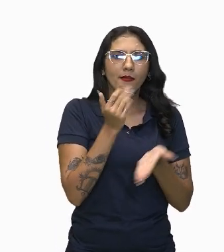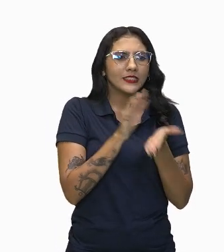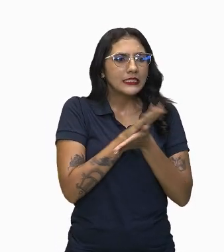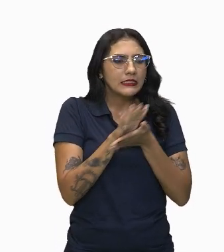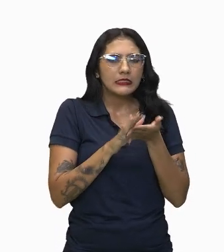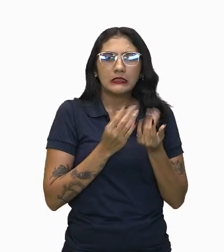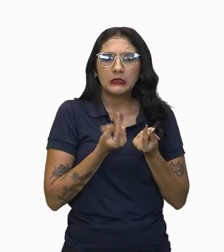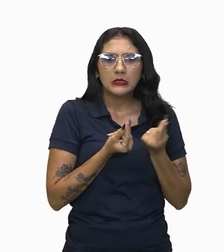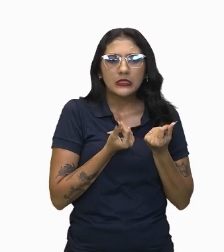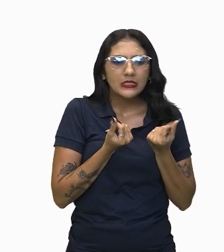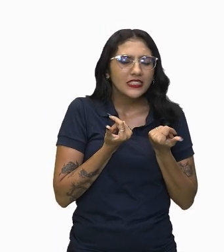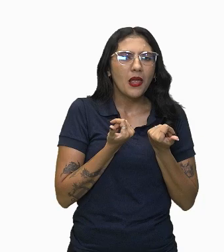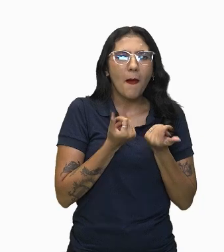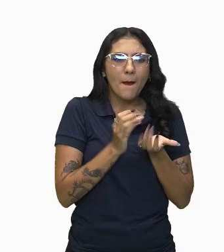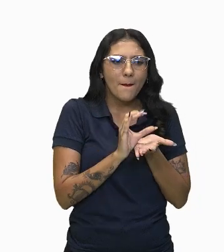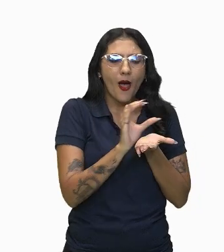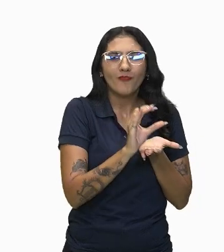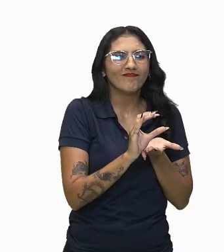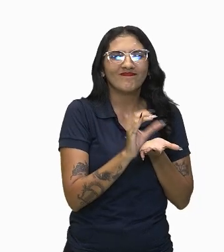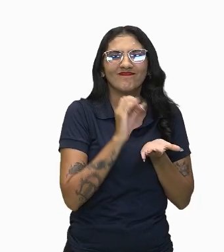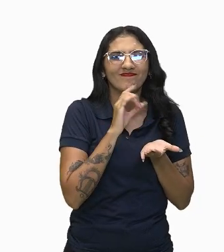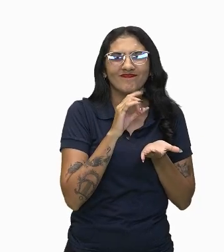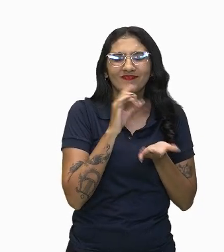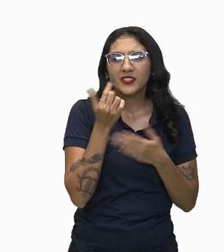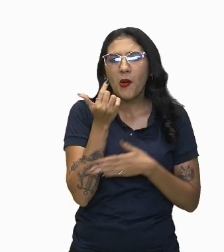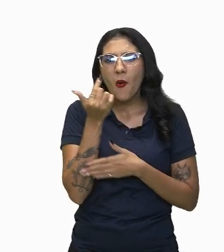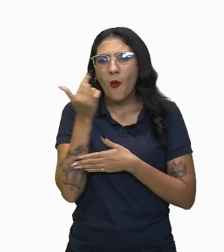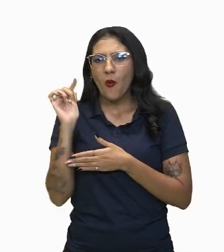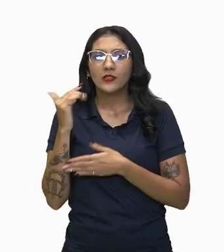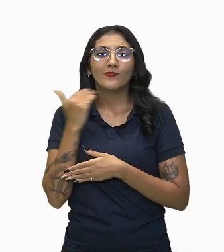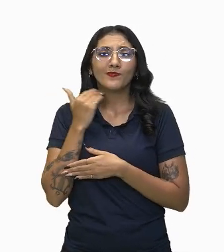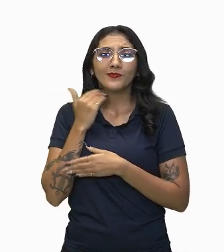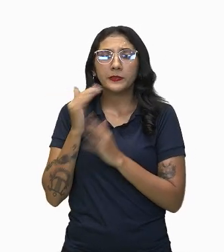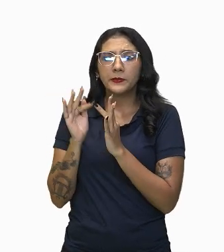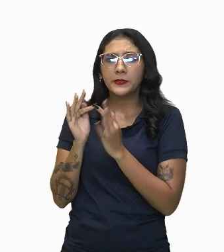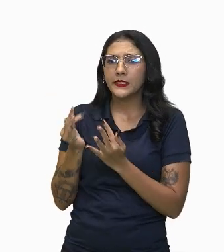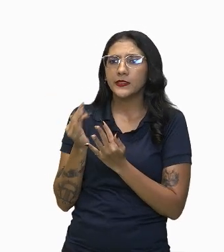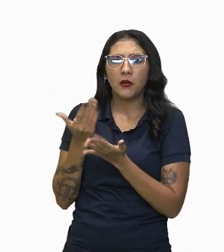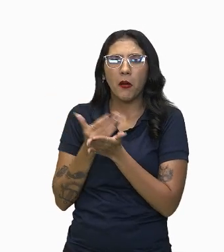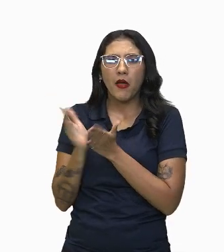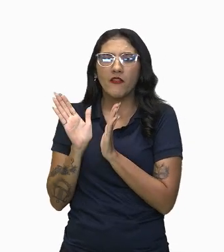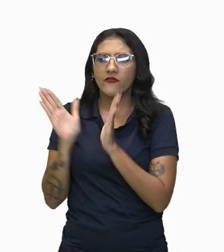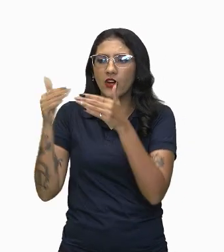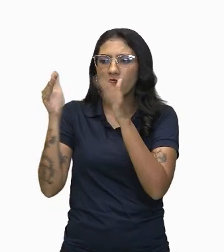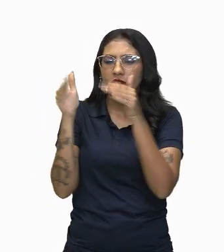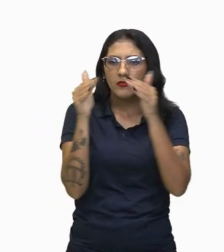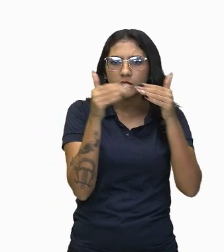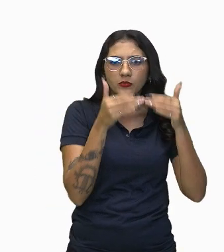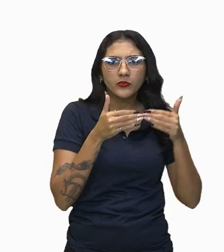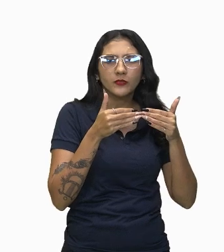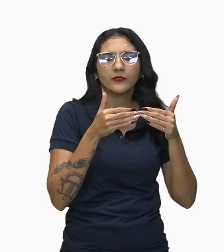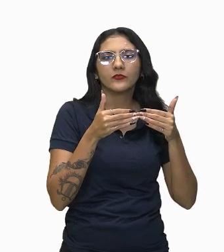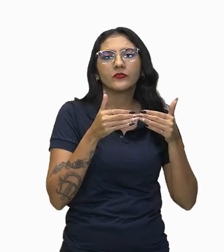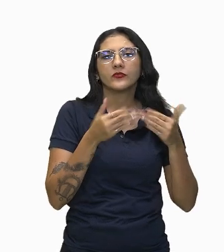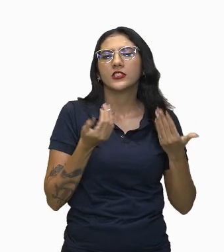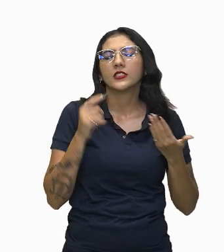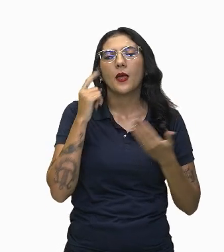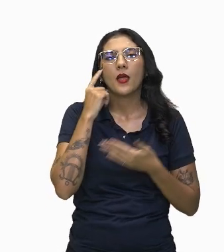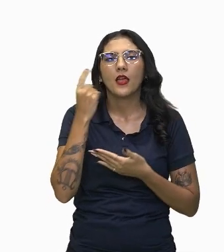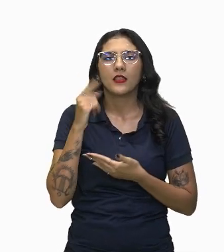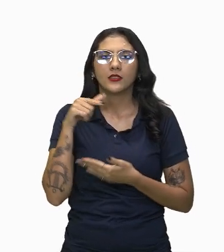dinheiro para repor. E os pequenos bancos começaram a falir, e isso foi levando as empresas